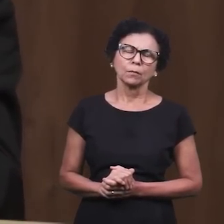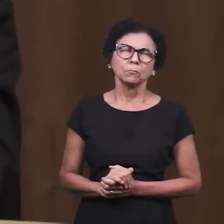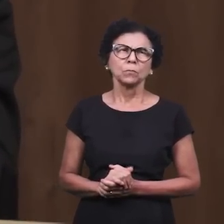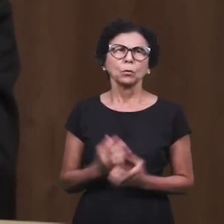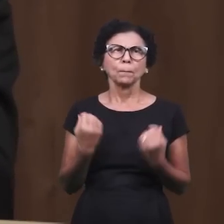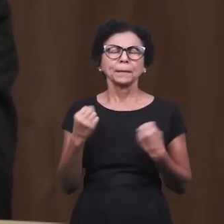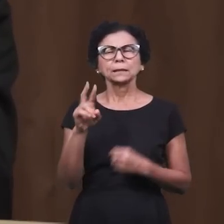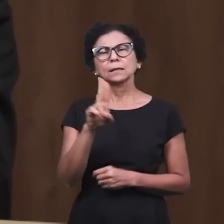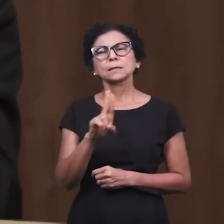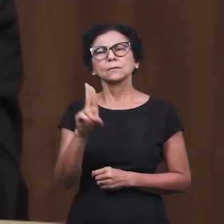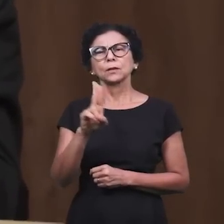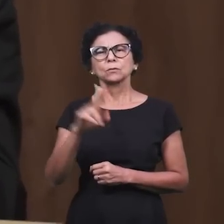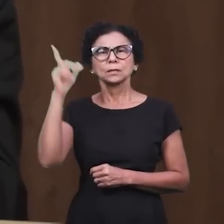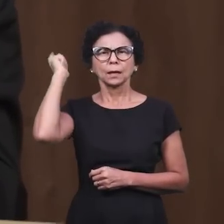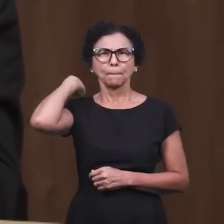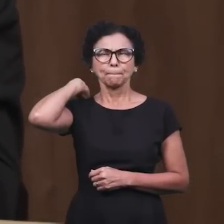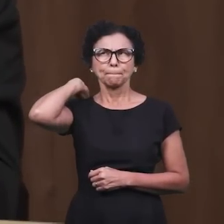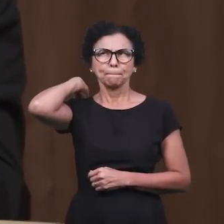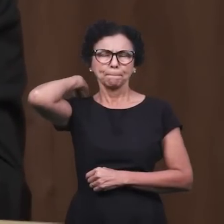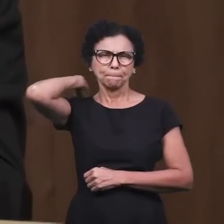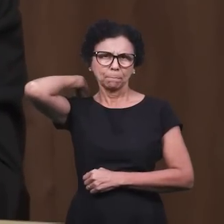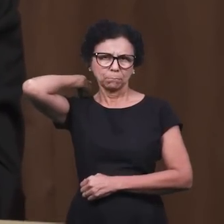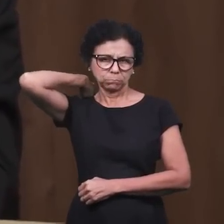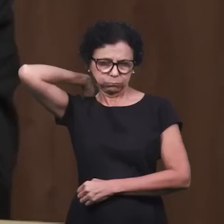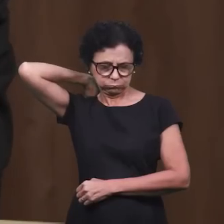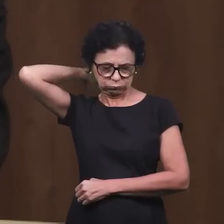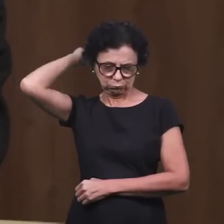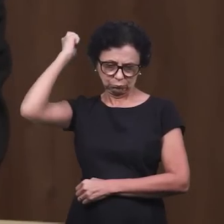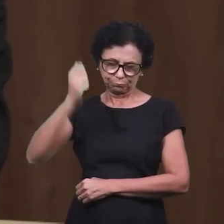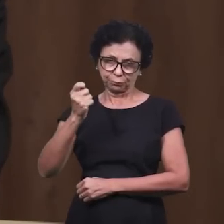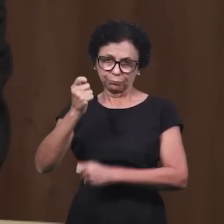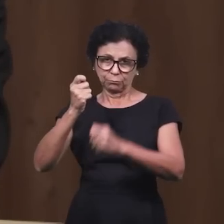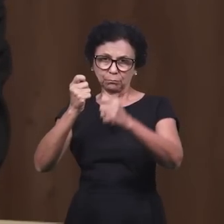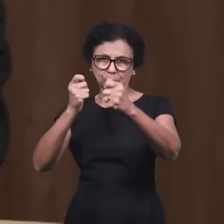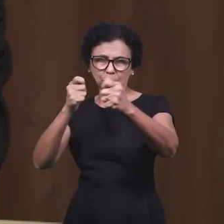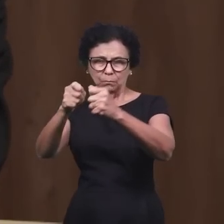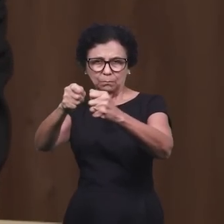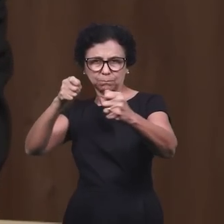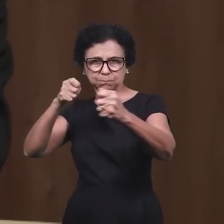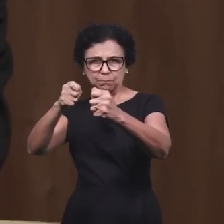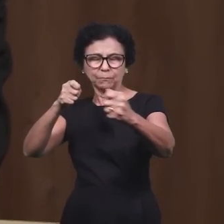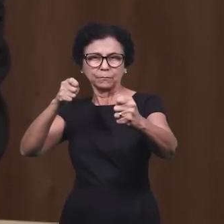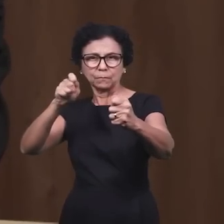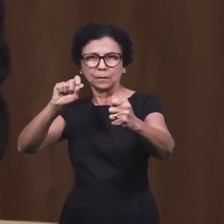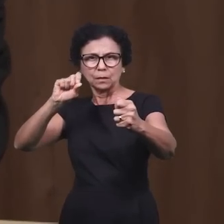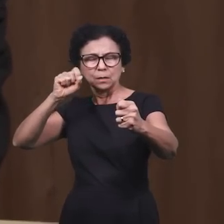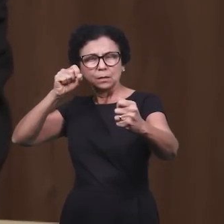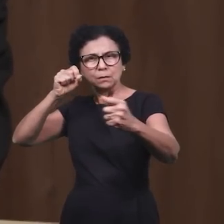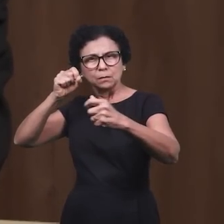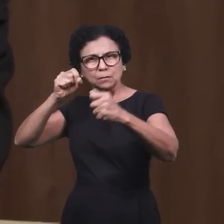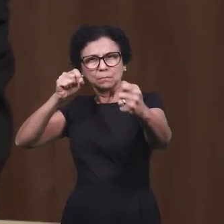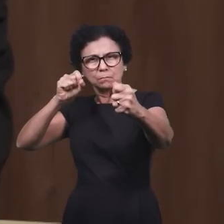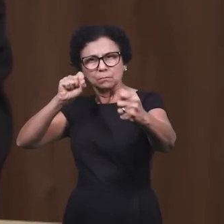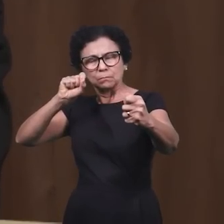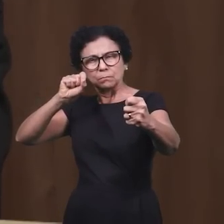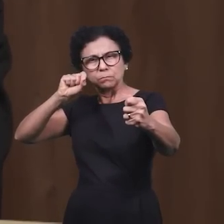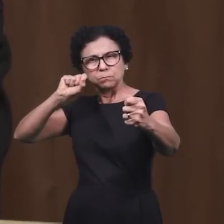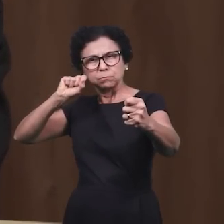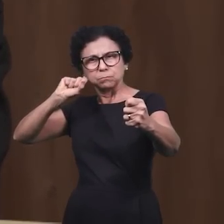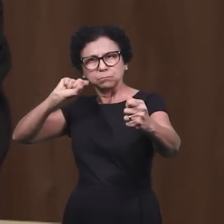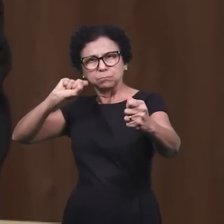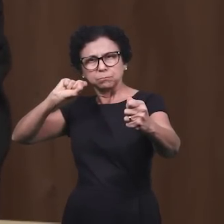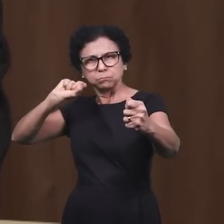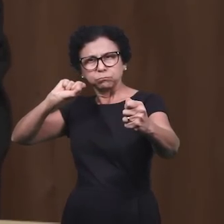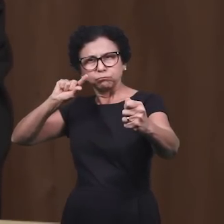alvo que se quer ser alcançado. Então, isso, todos os pais precisam buscar do Senhor ou ter